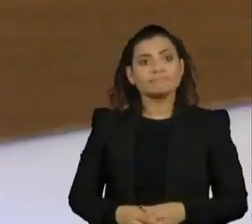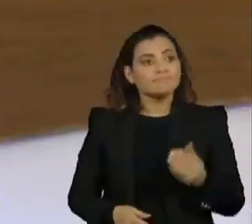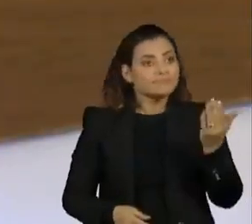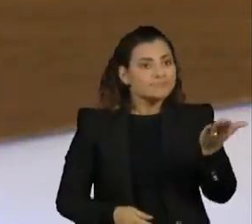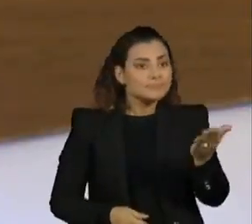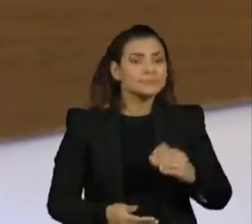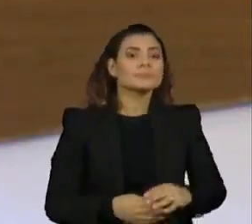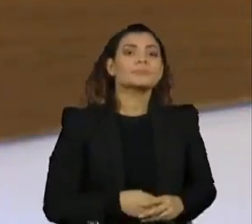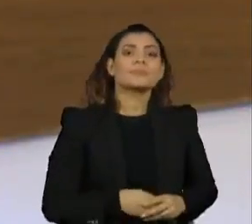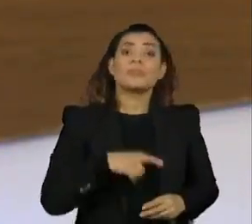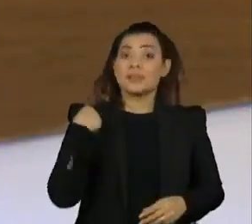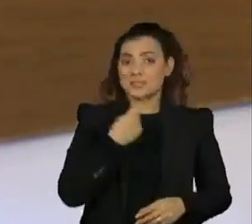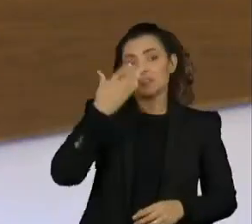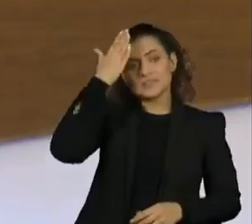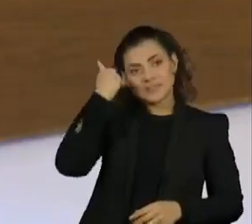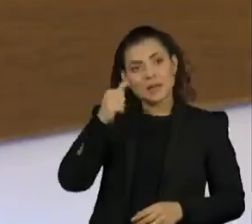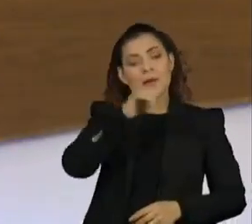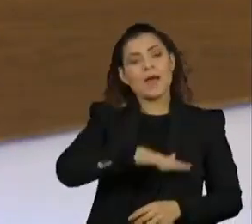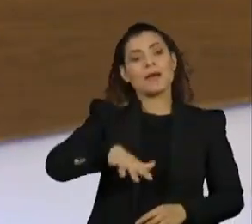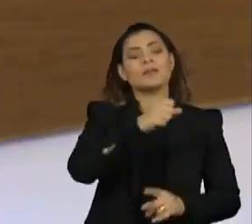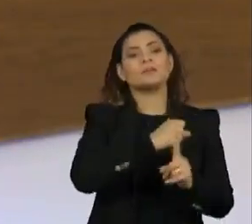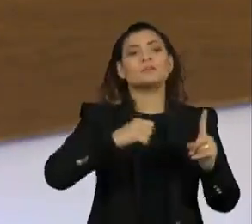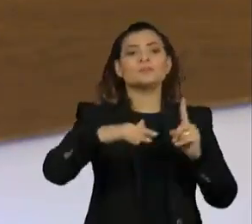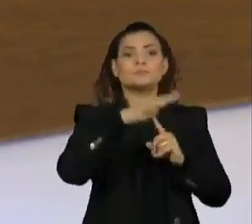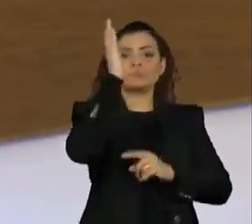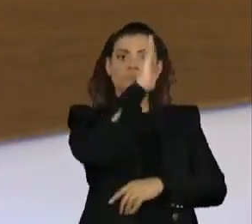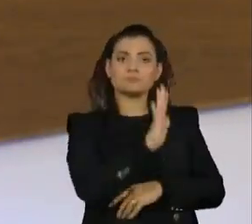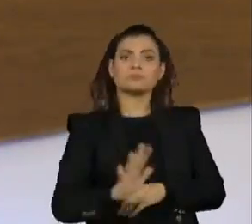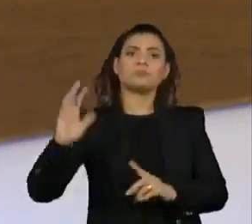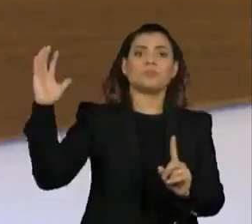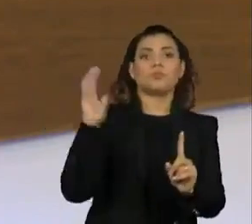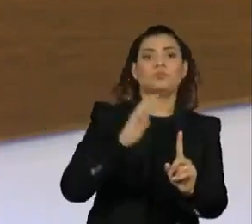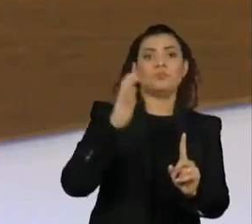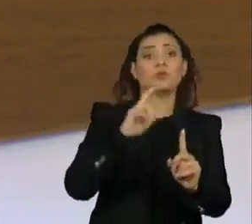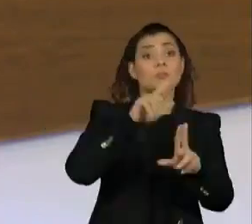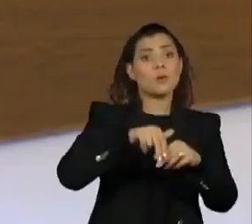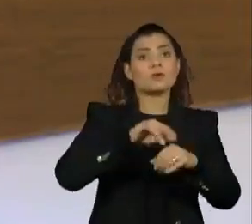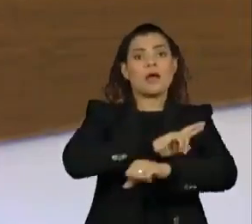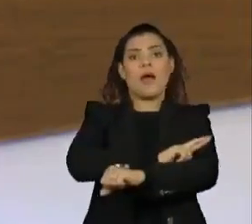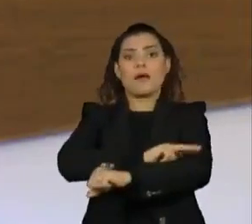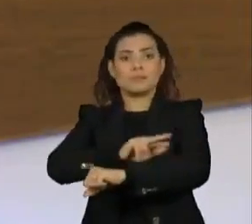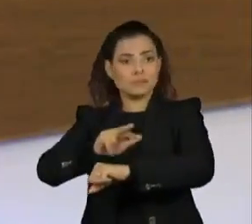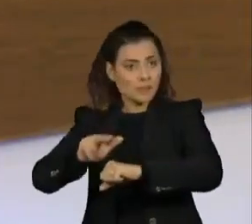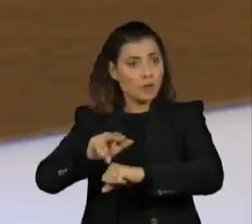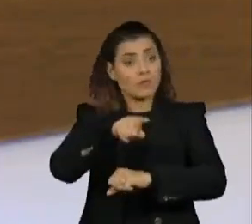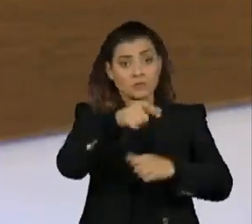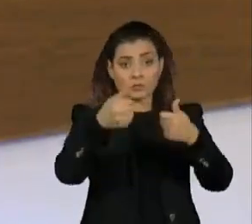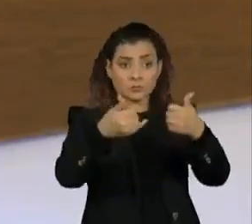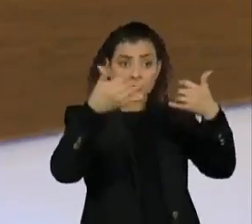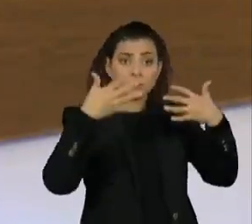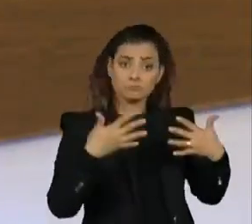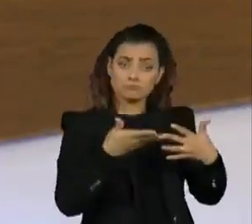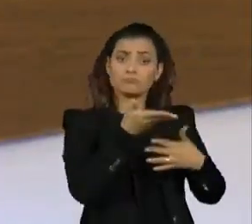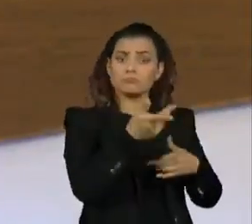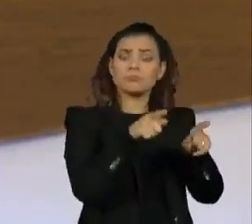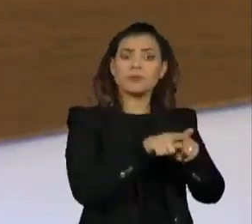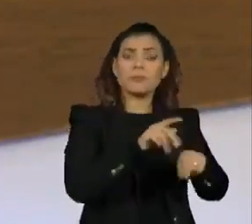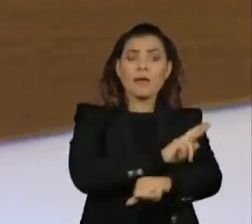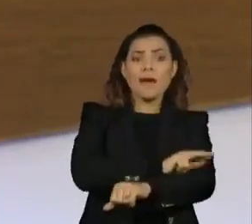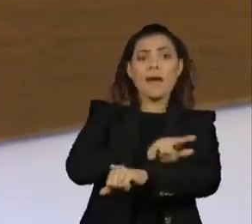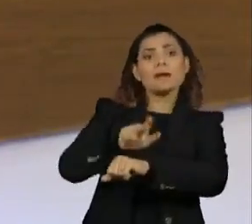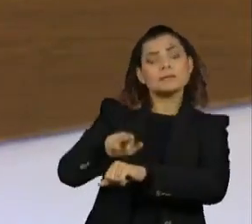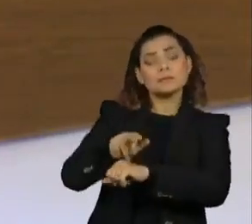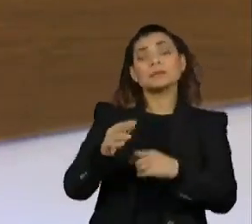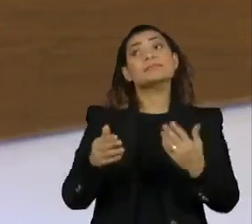Laurentino, sabemos que a estrutura social brasileira ela é muito marcada por um viés racial. E como você bem destaca, esse viés racial muitas vezes